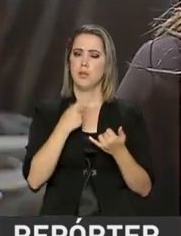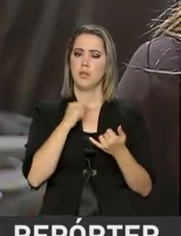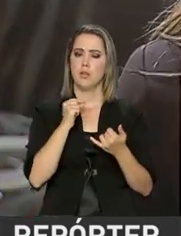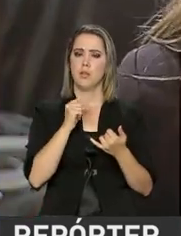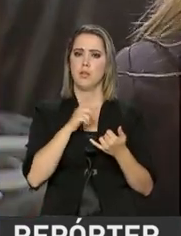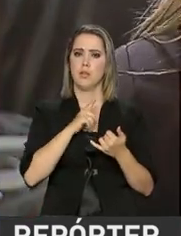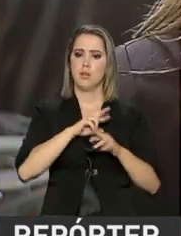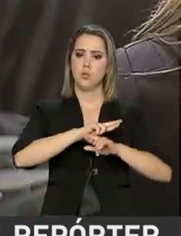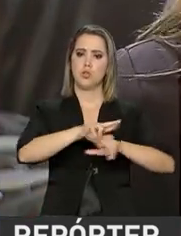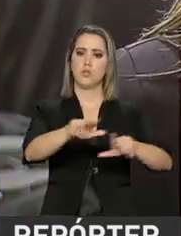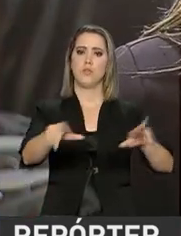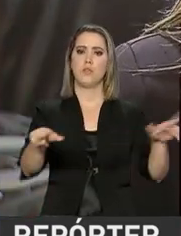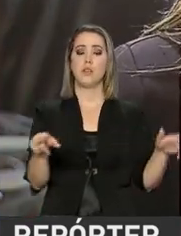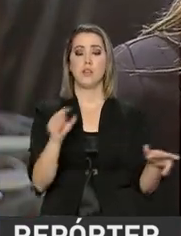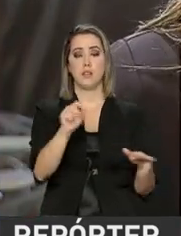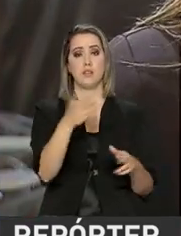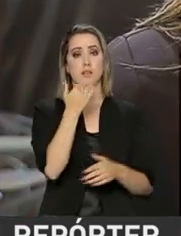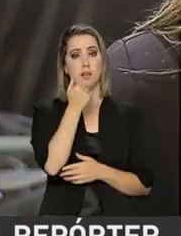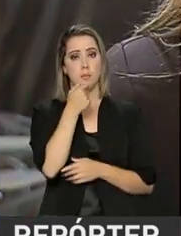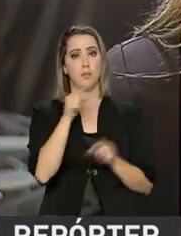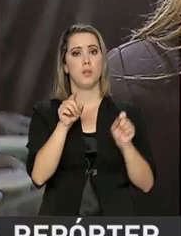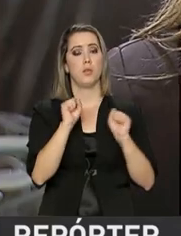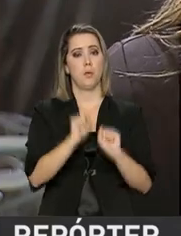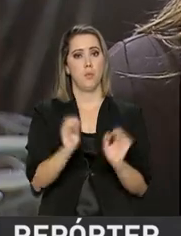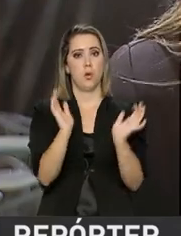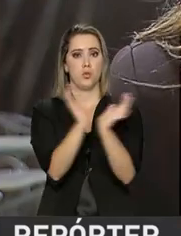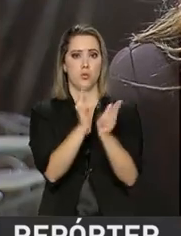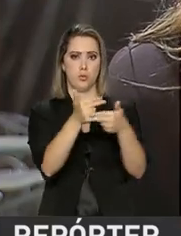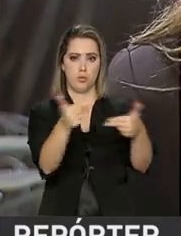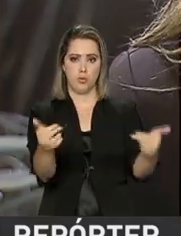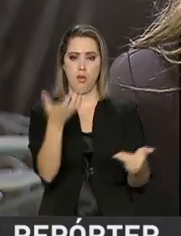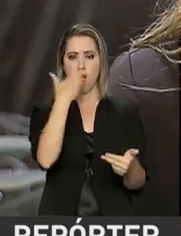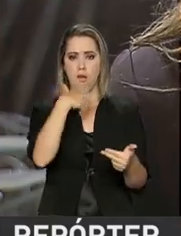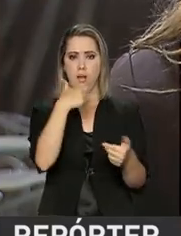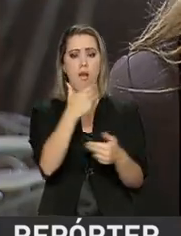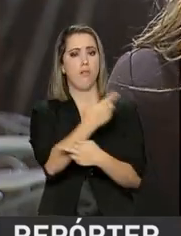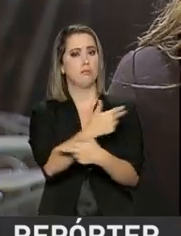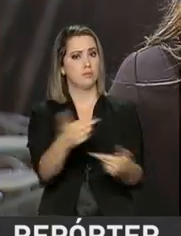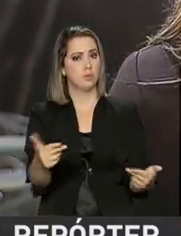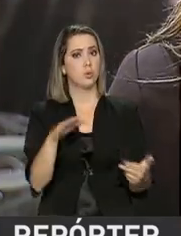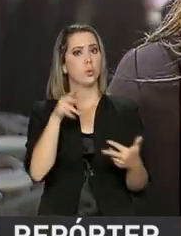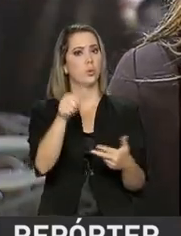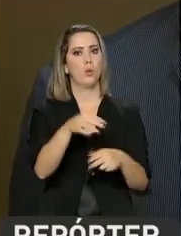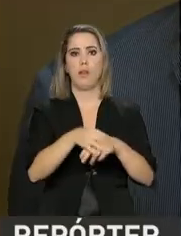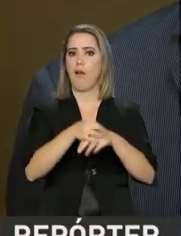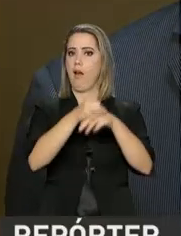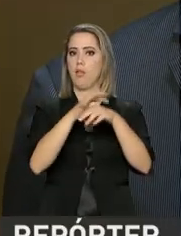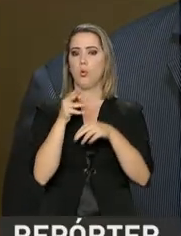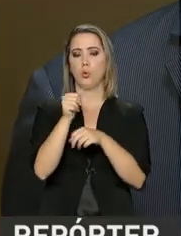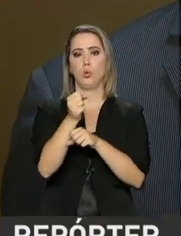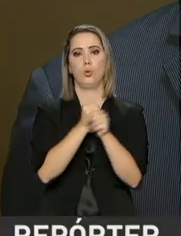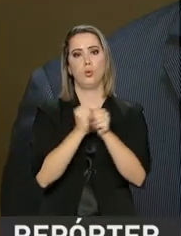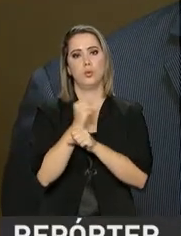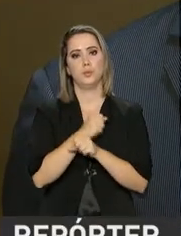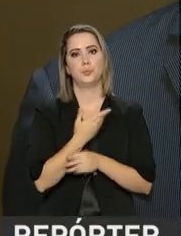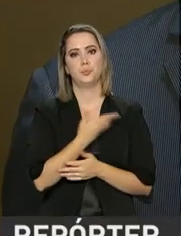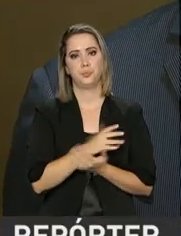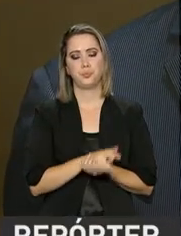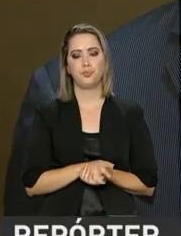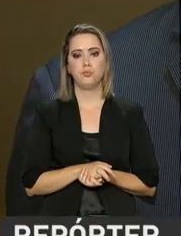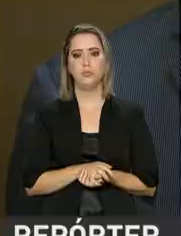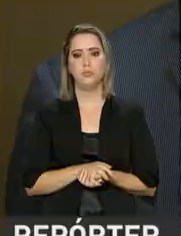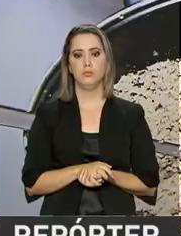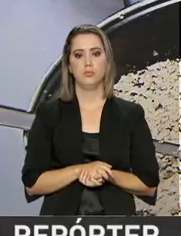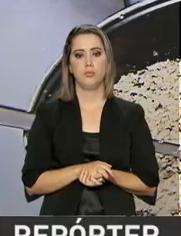alimentos e pode consumir verduras frutas e carnes o ano todo de fato o brasileiro pode